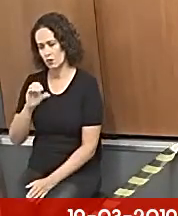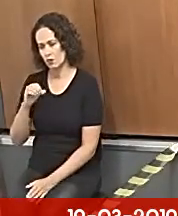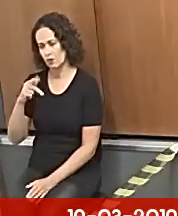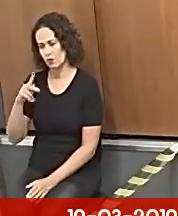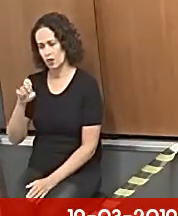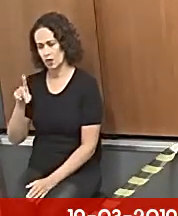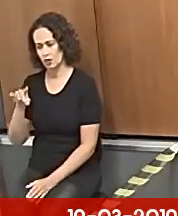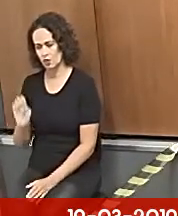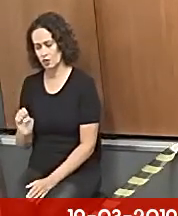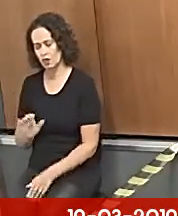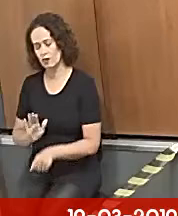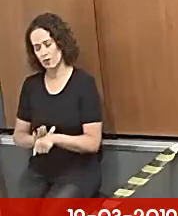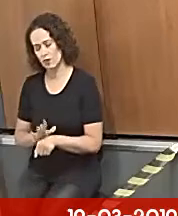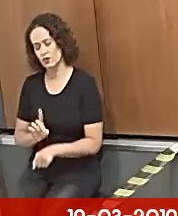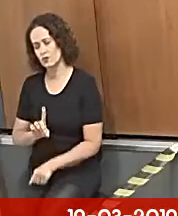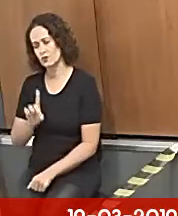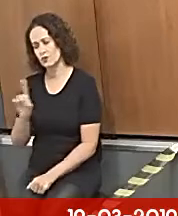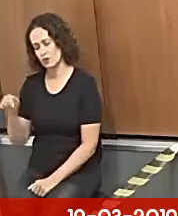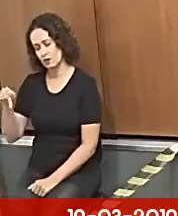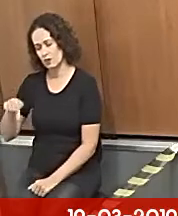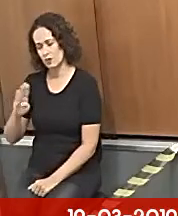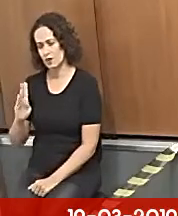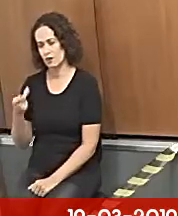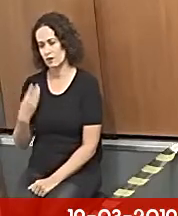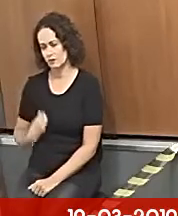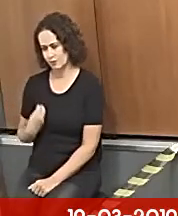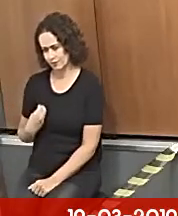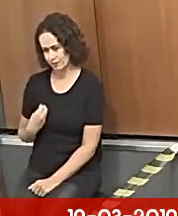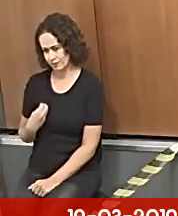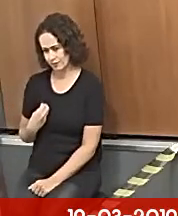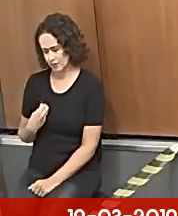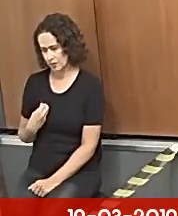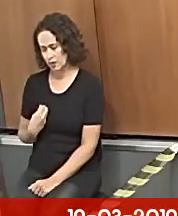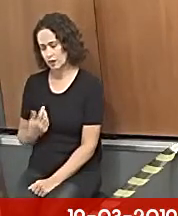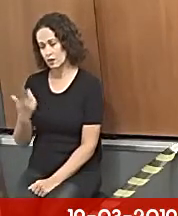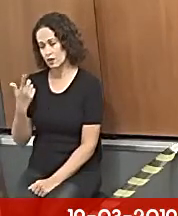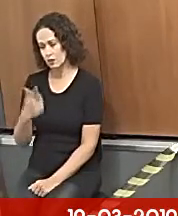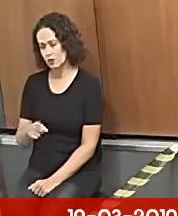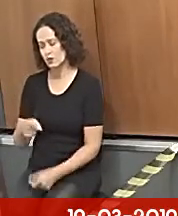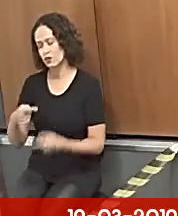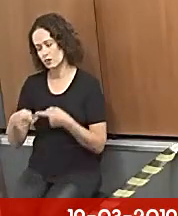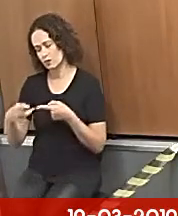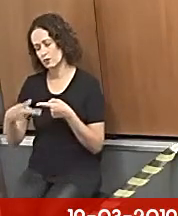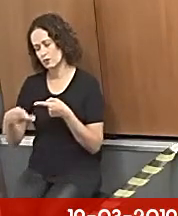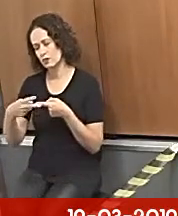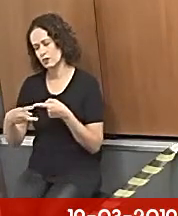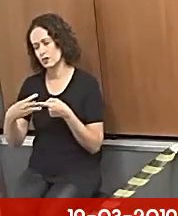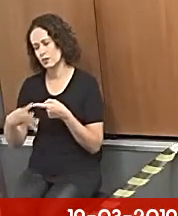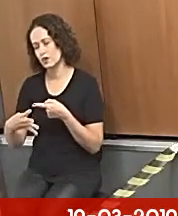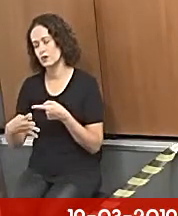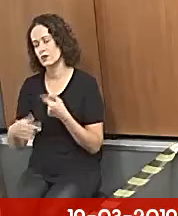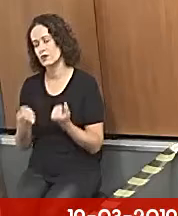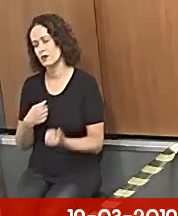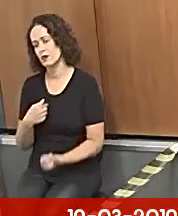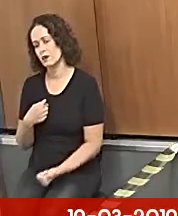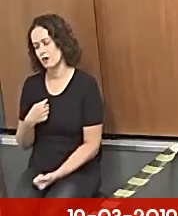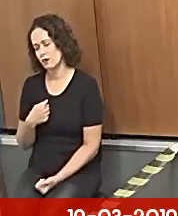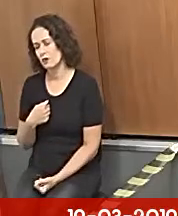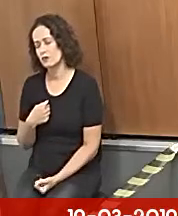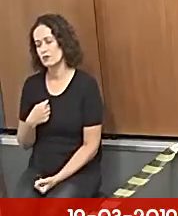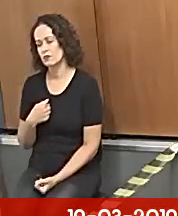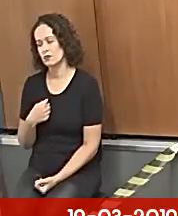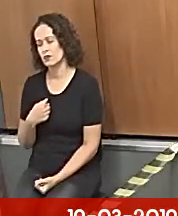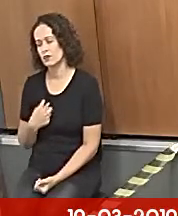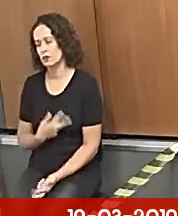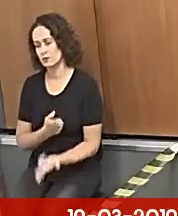mais um dia em belo horizonte para participar e na nas outras semanas eu vou tá em combinando